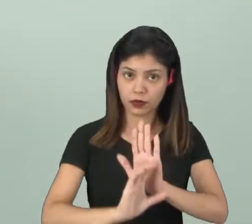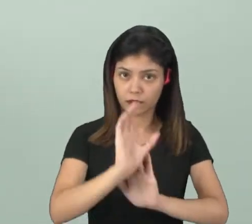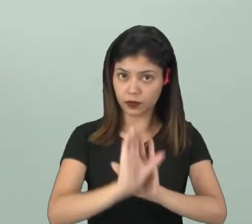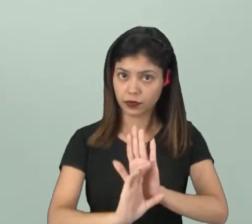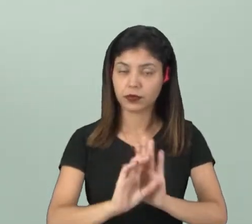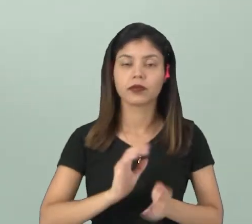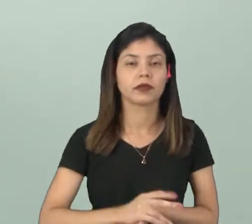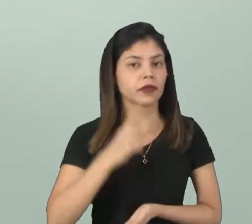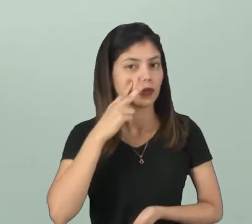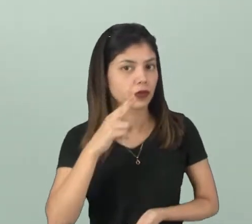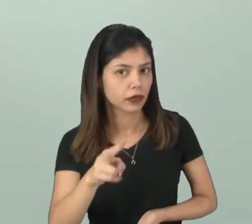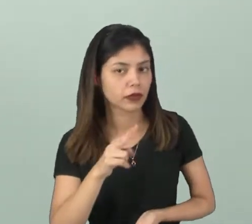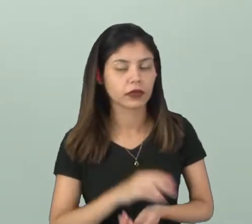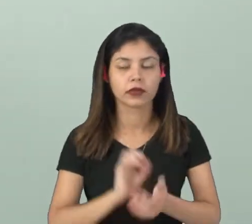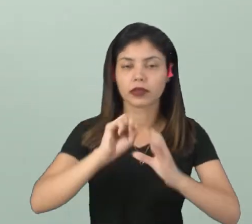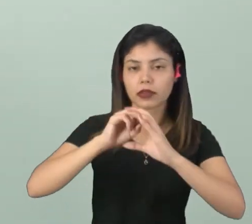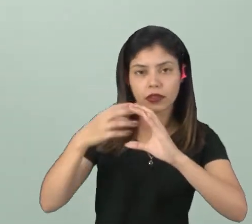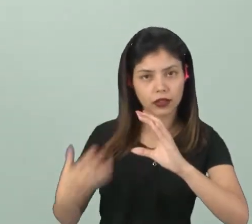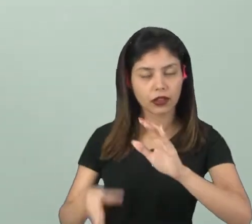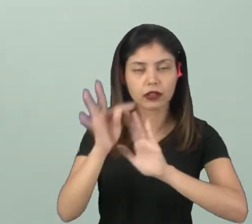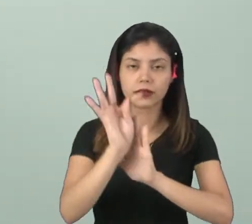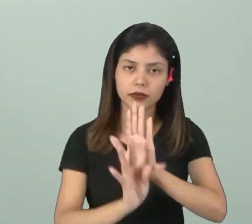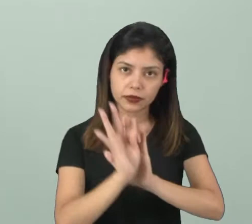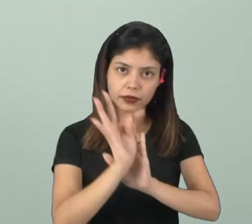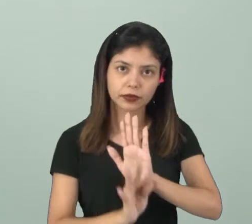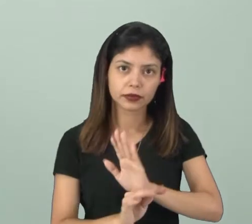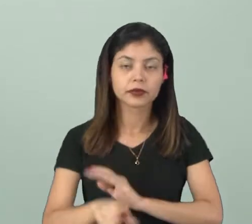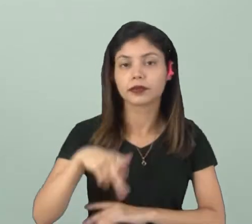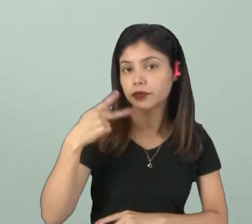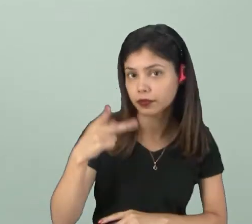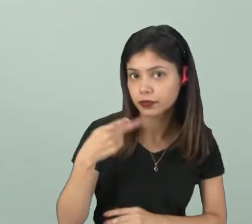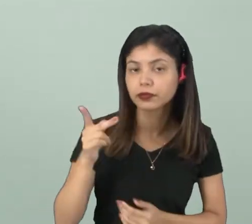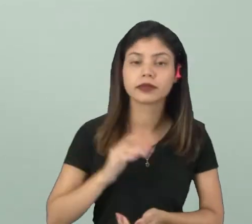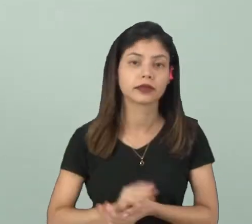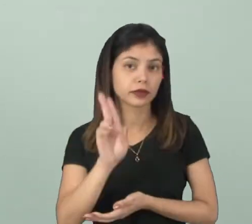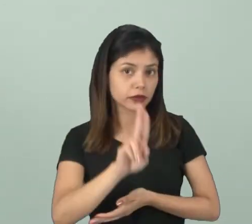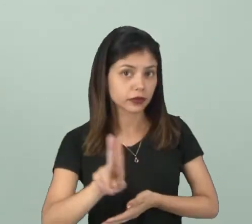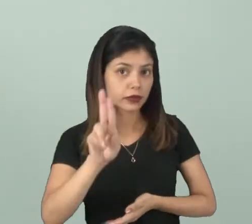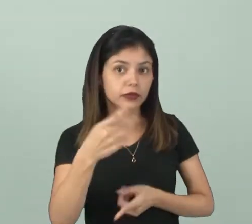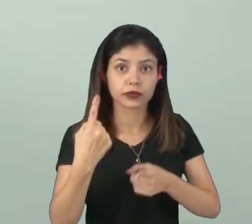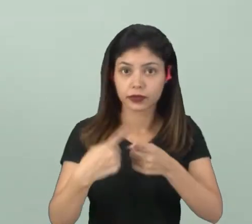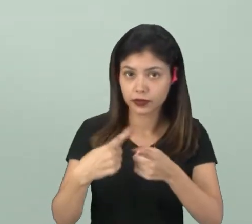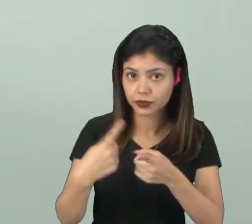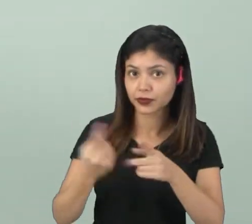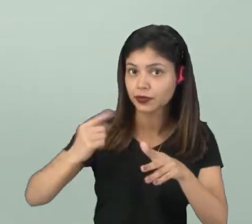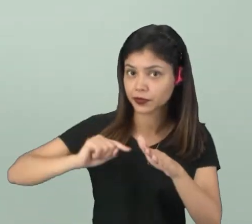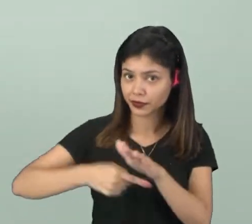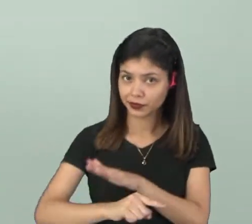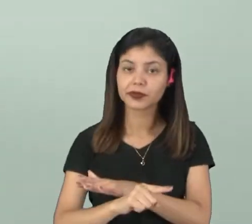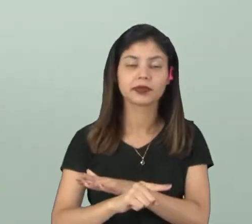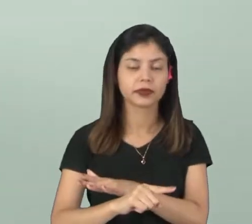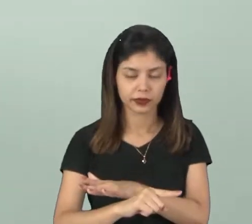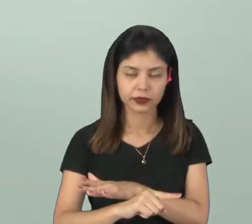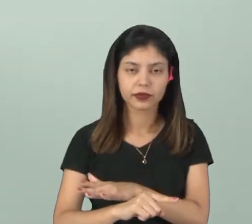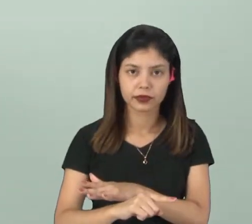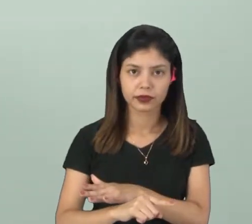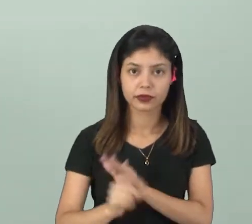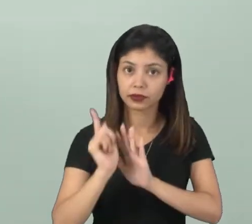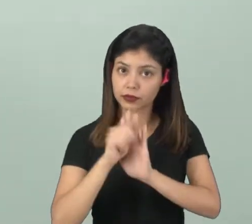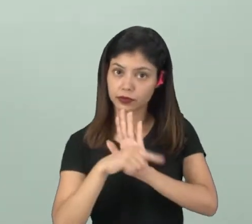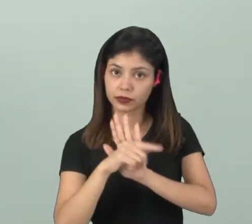conceito, veremos as características desse texto para falarmos sobre o uso dos porquês dentro desse gênero